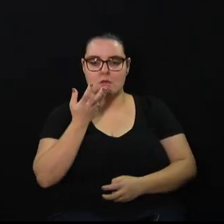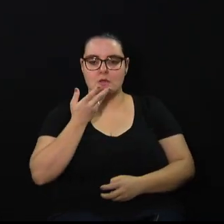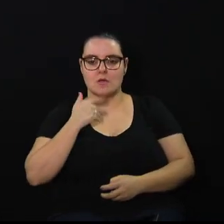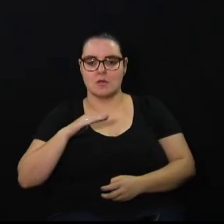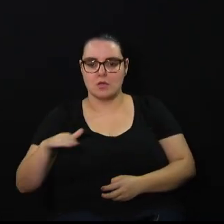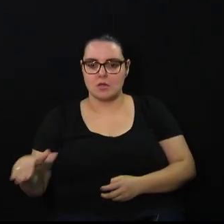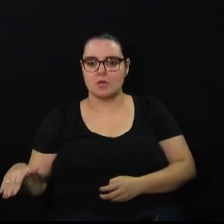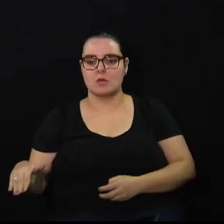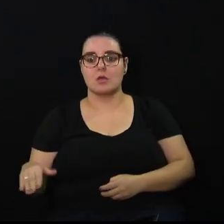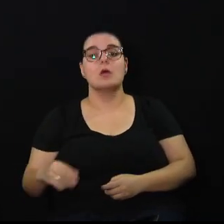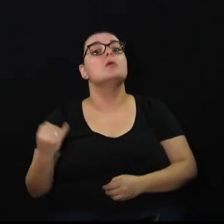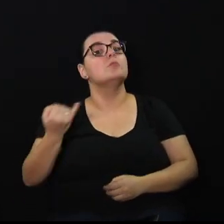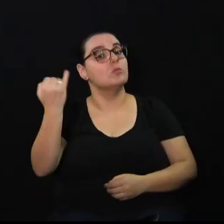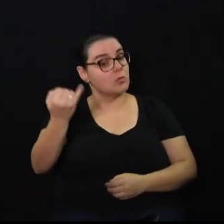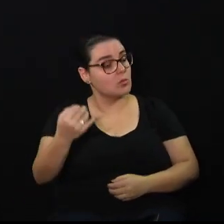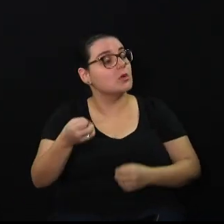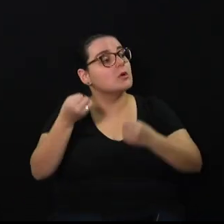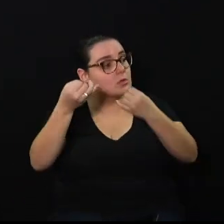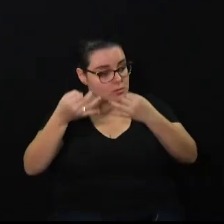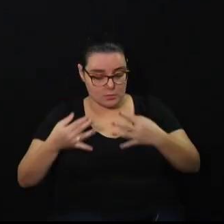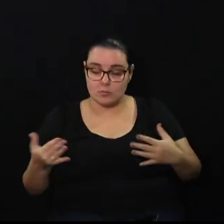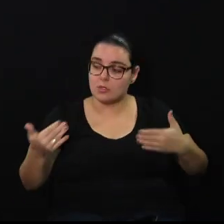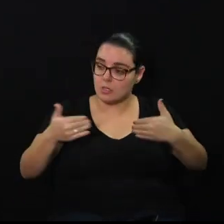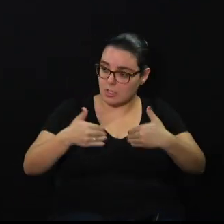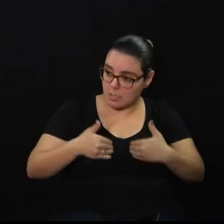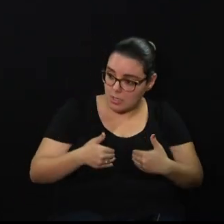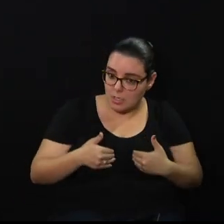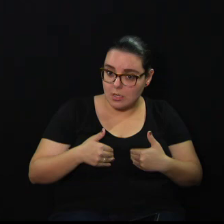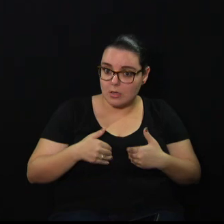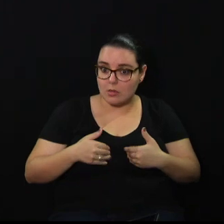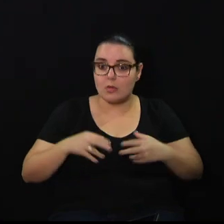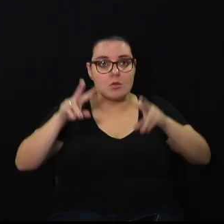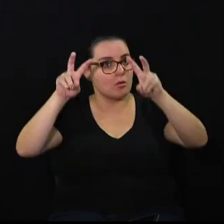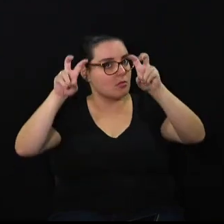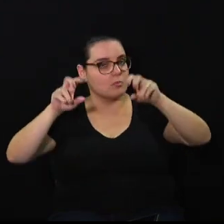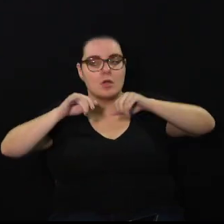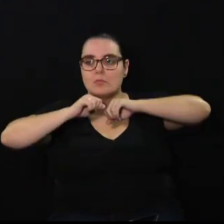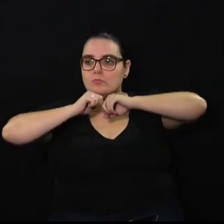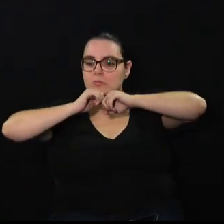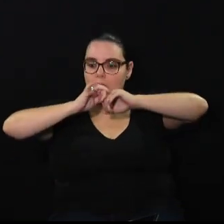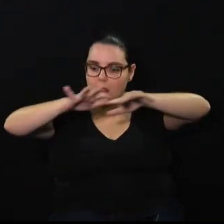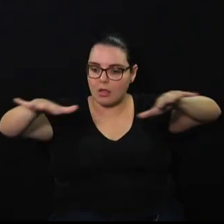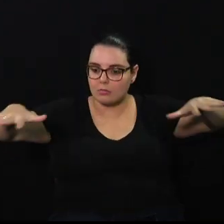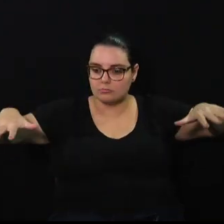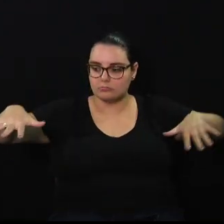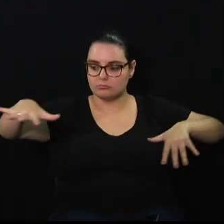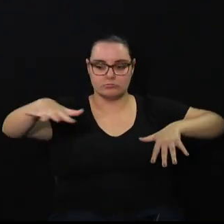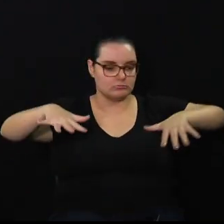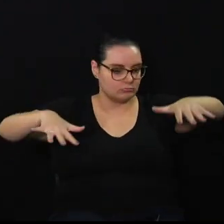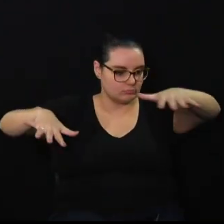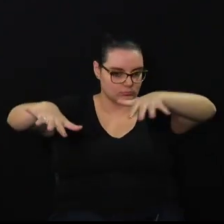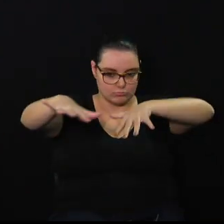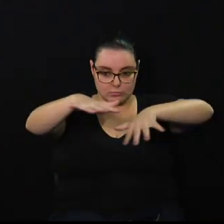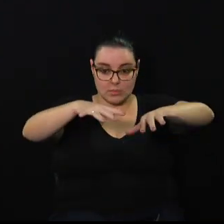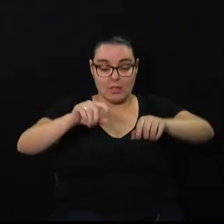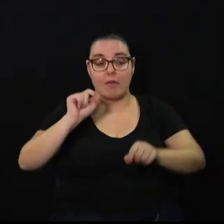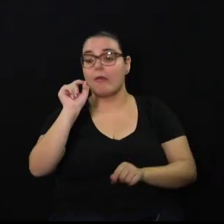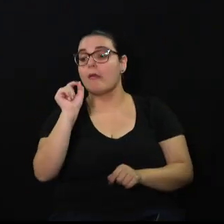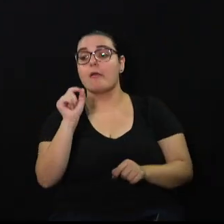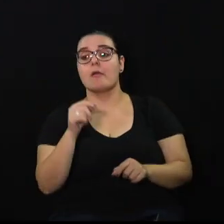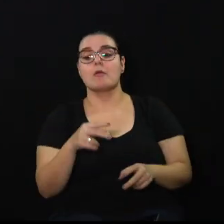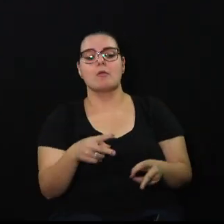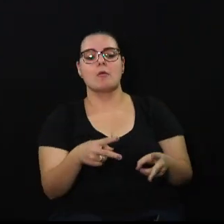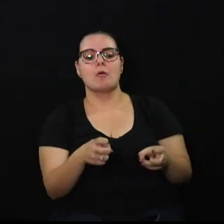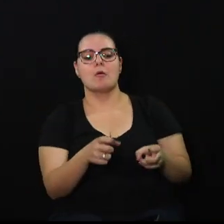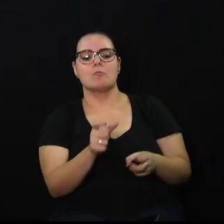fale sobre autismo que a gente cada vez mais leve esse tema para todas as áreas porque é quem olha essa criança né